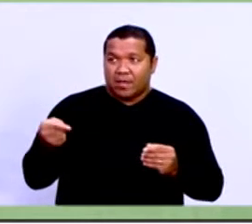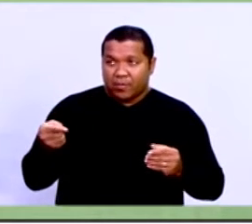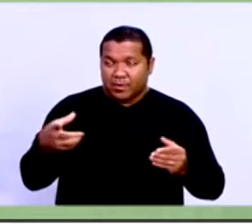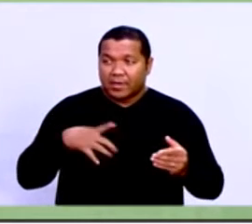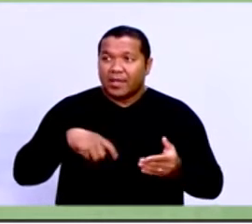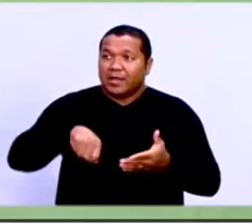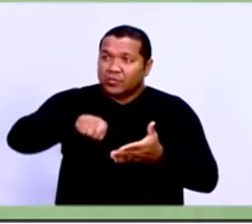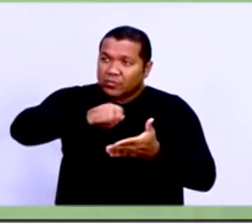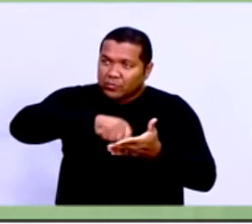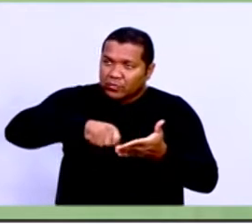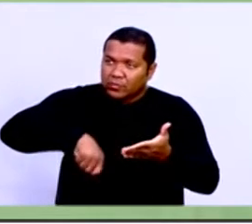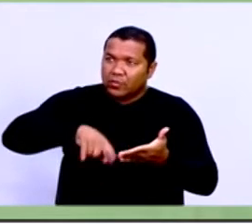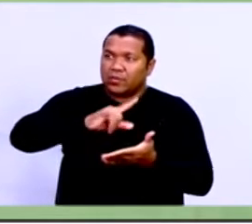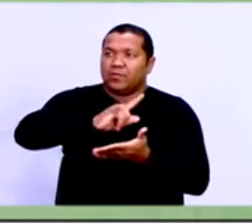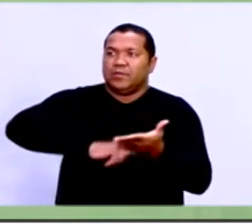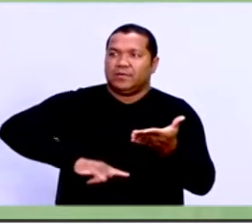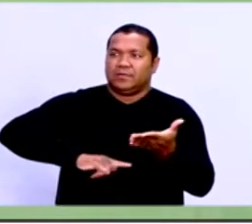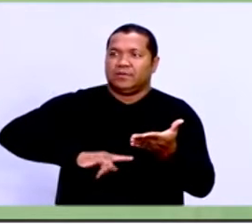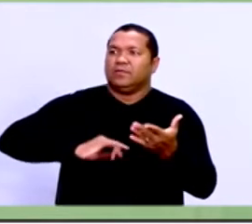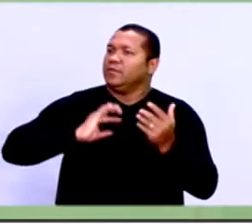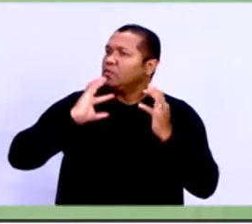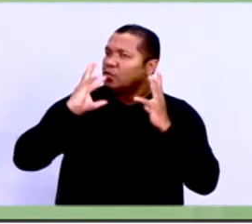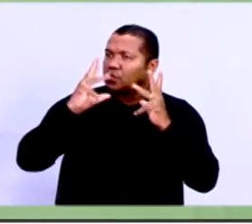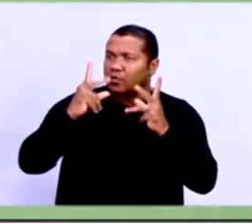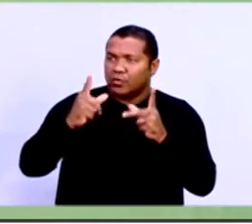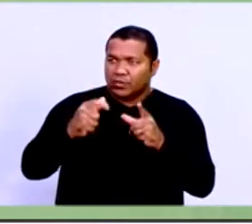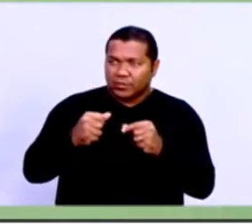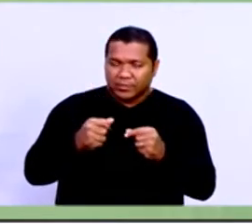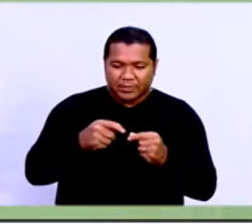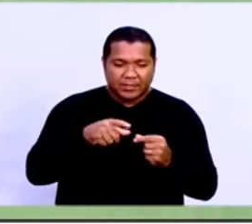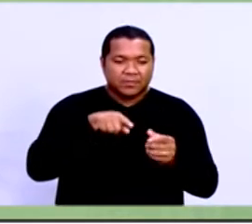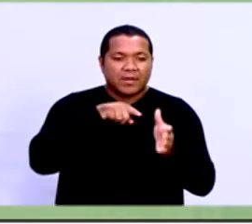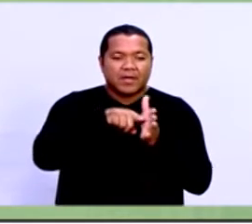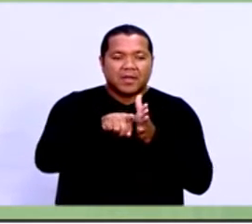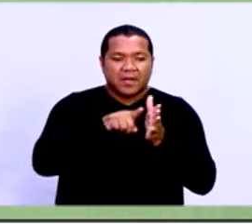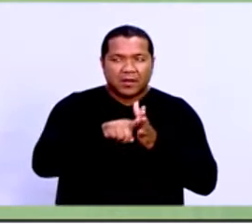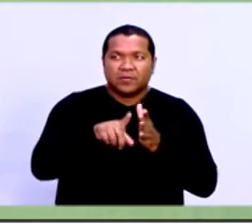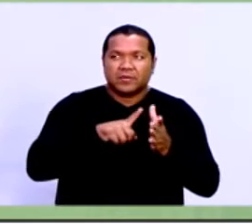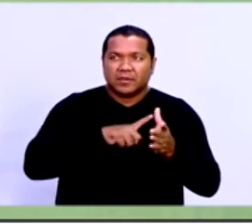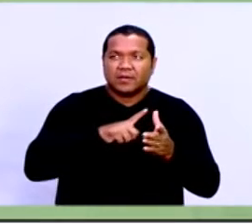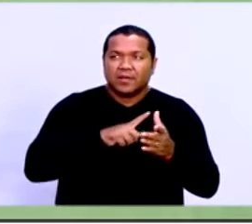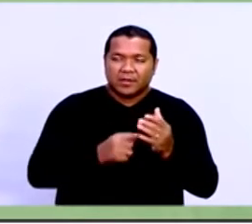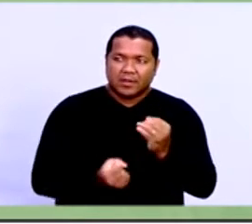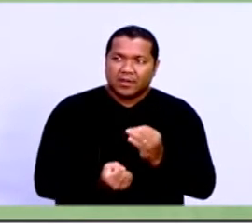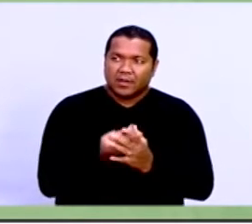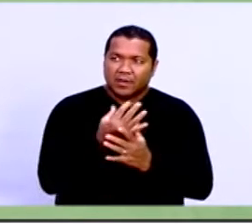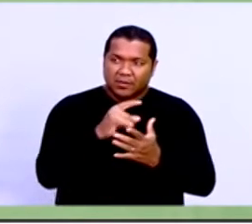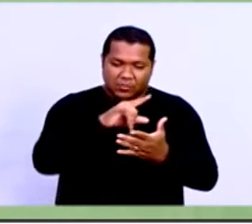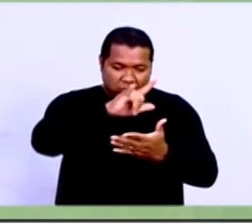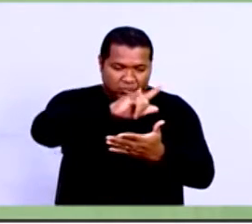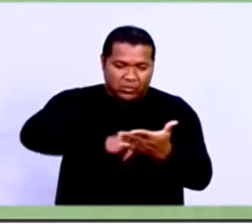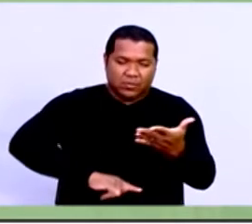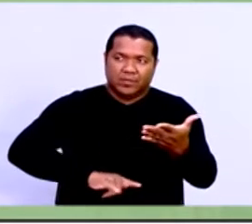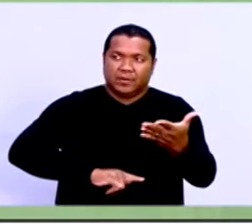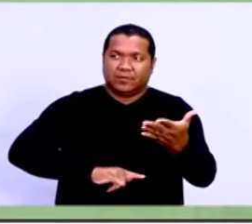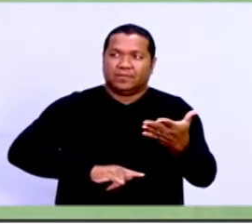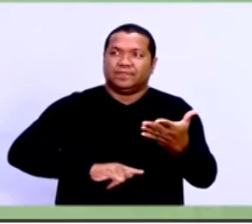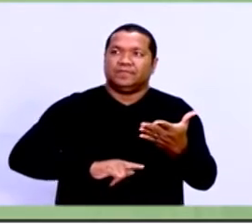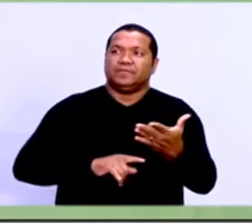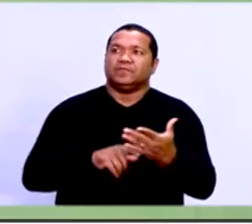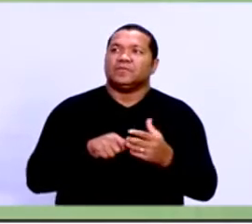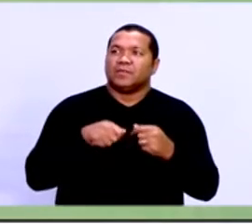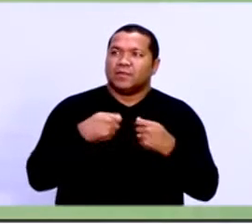documentação ela deve transformar os dados colhidos na fase de requisitos em diagramas